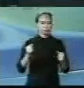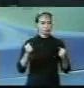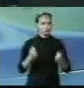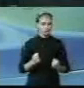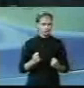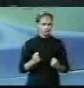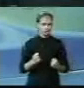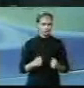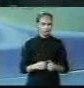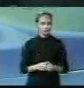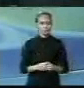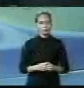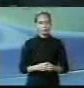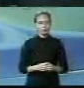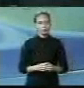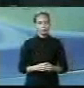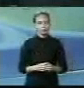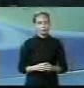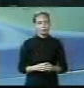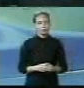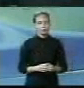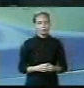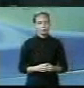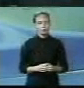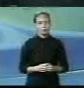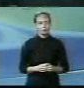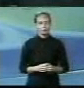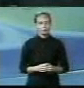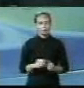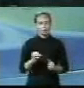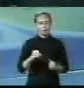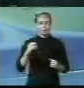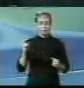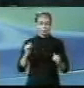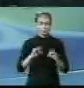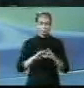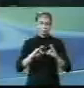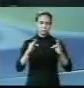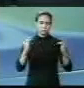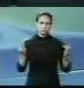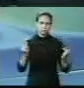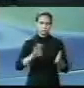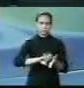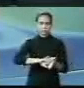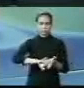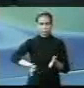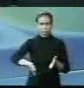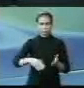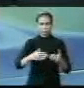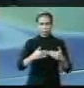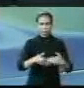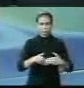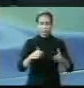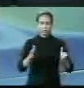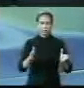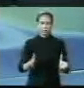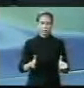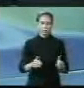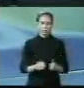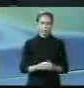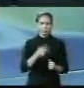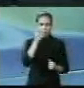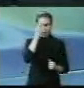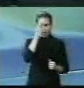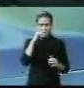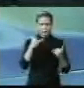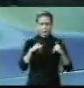de segurança. Ou simplesmente ele descarta o pacote. E aí não dá recado nenhum. Né? Para a rede interna,